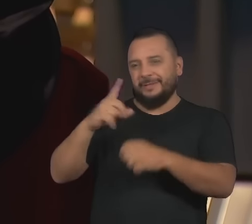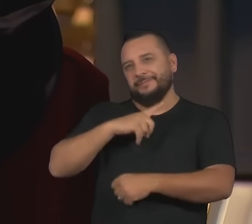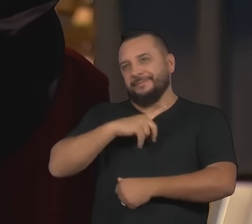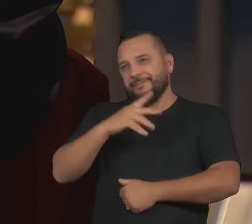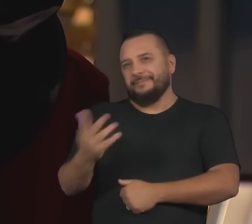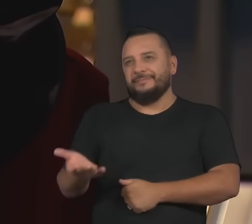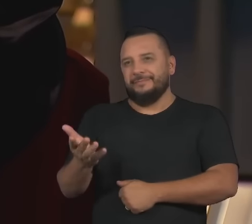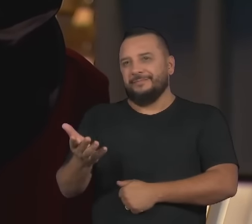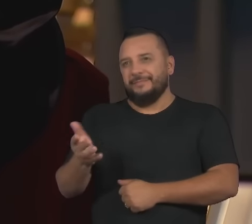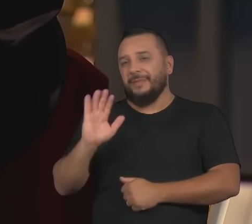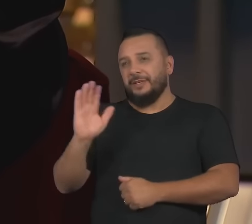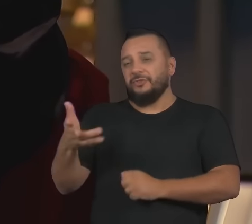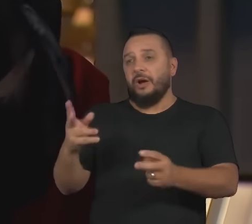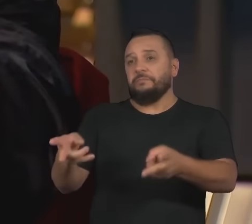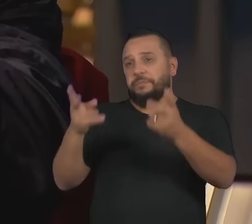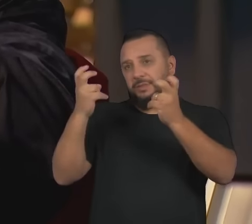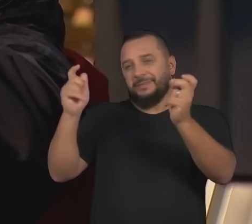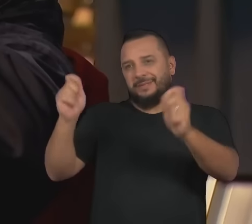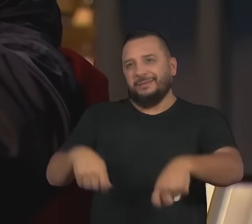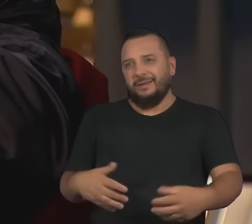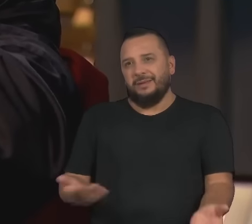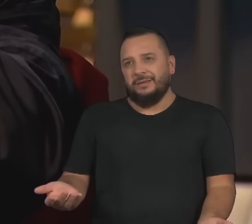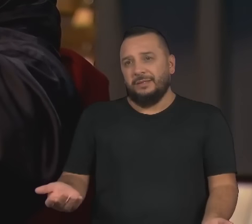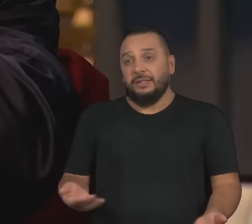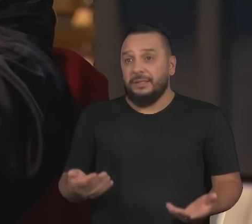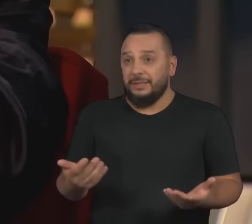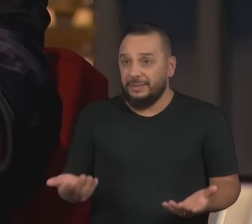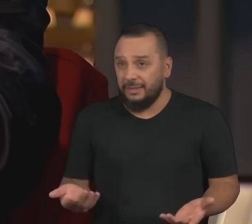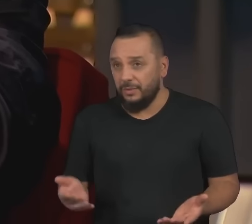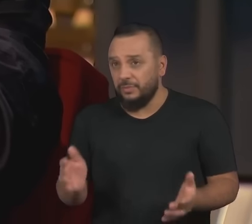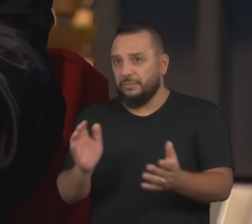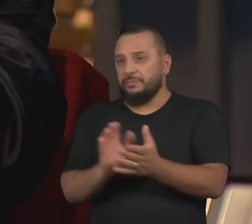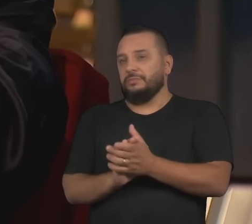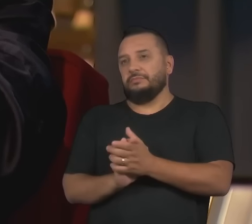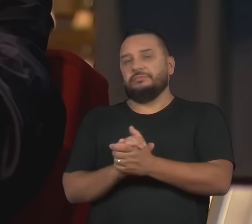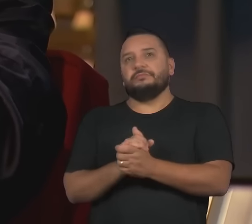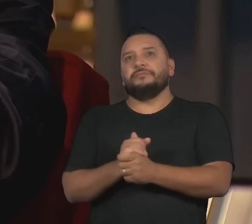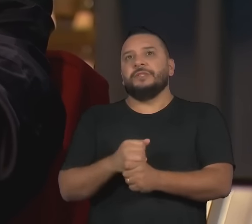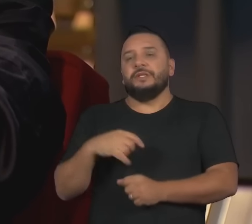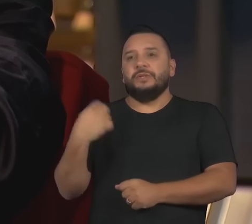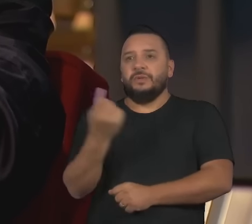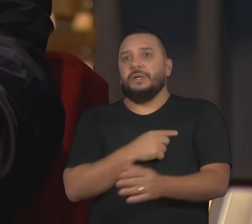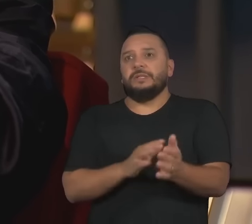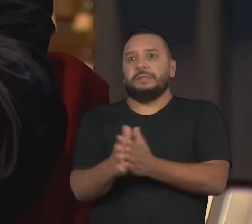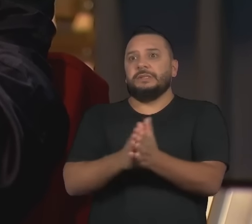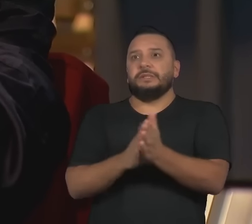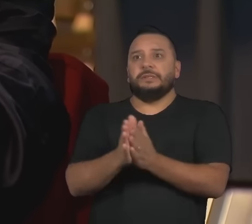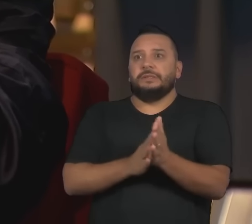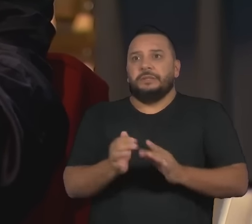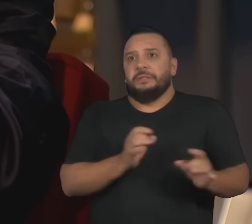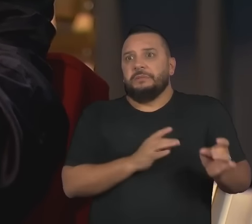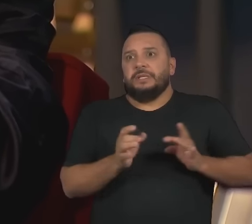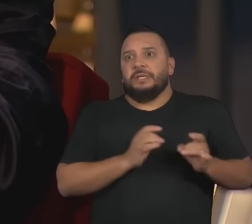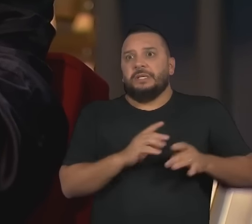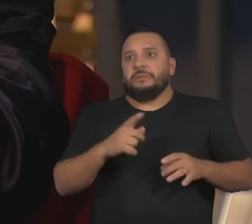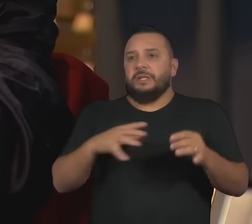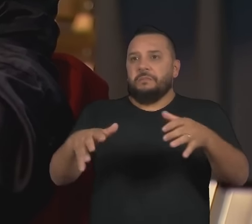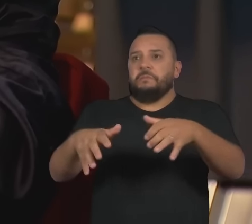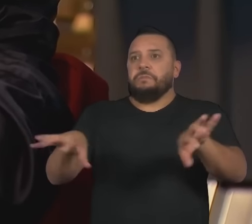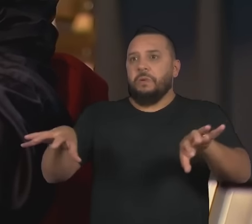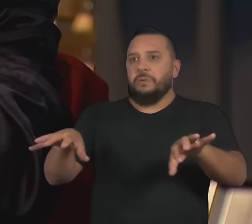Ela veio à tona. Né? Então, a gente fica muito assim, apavorados com essa